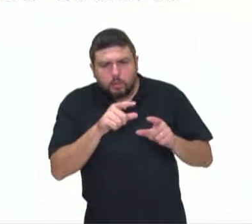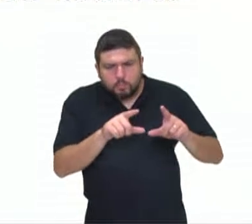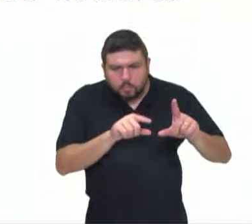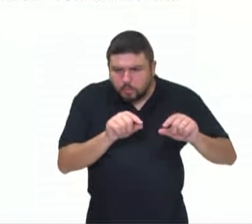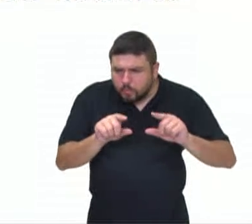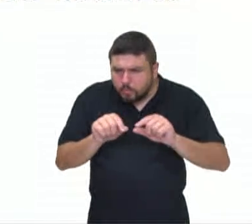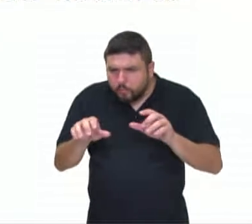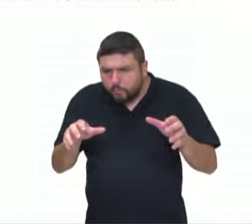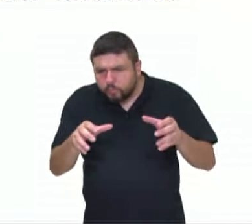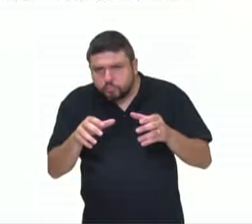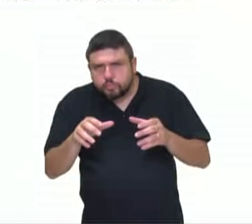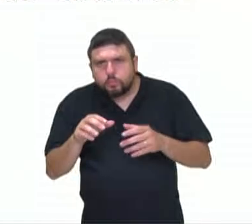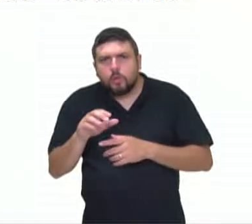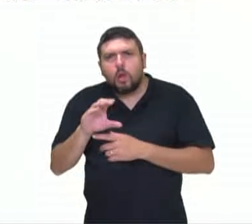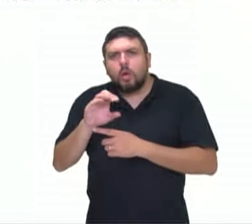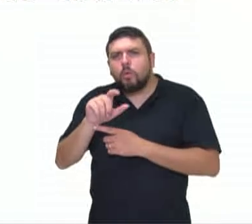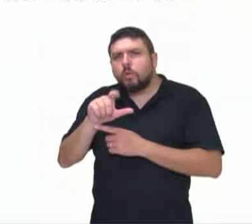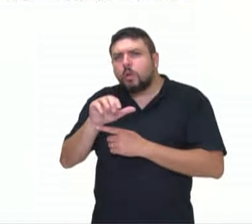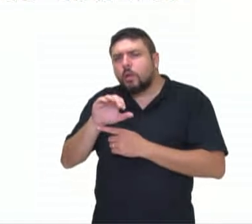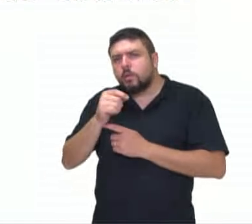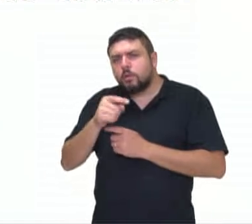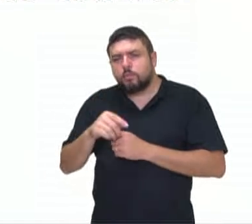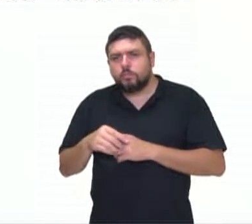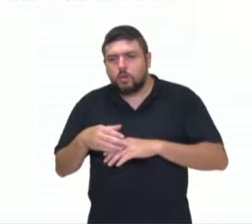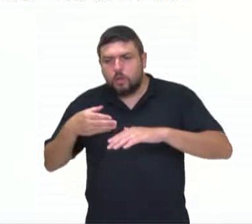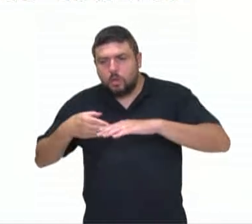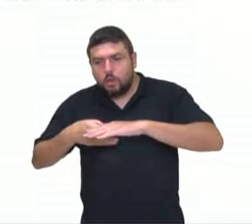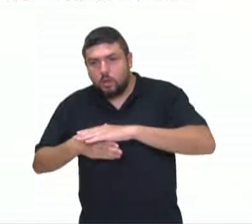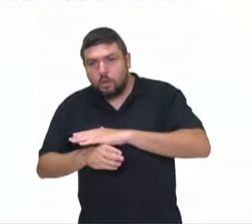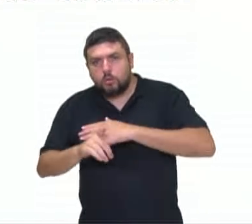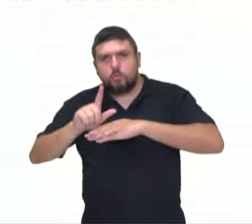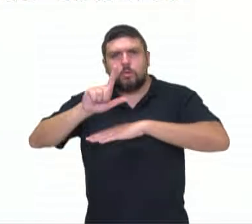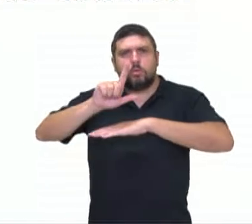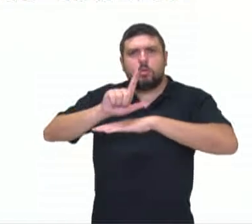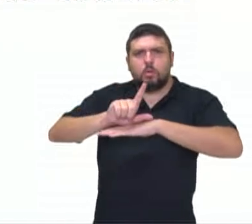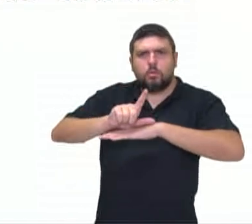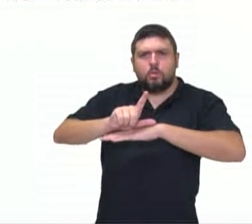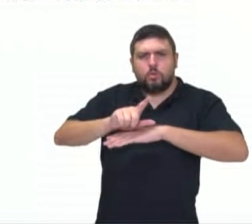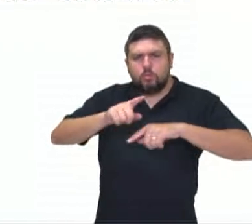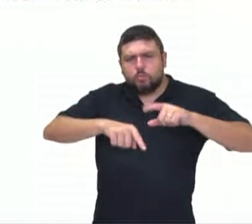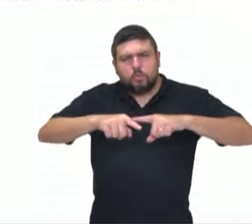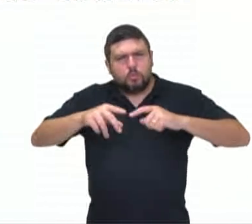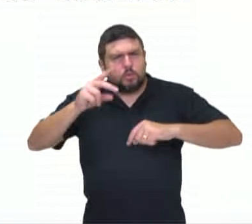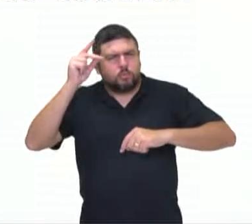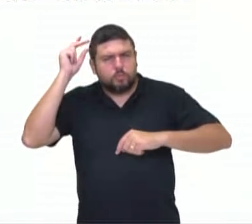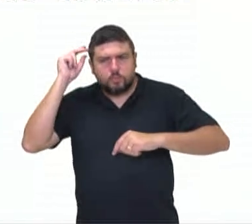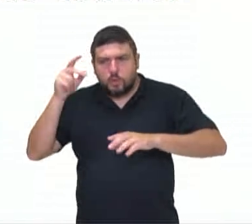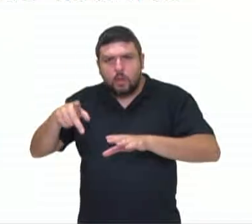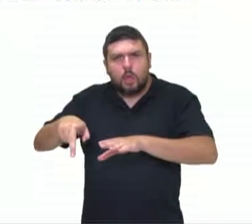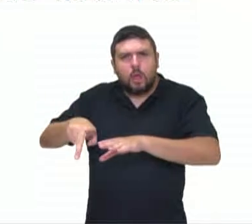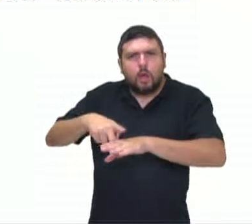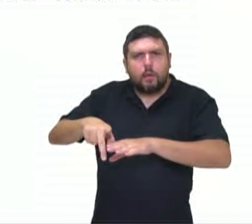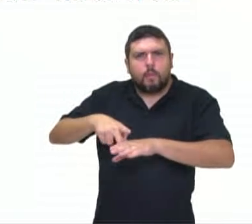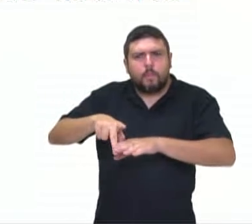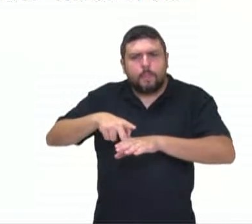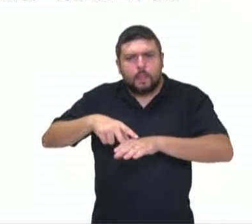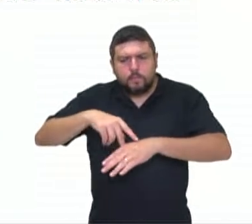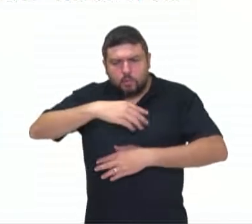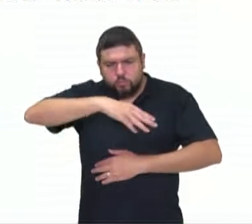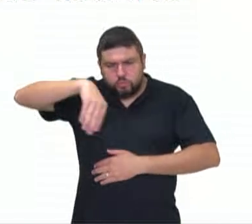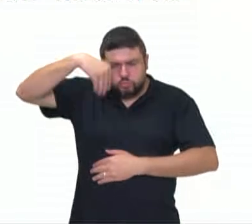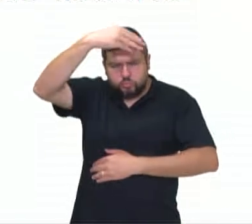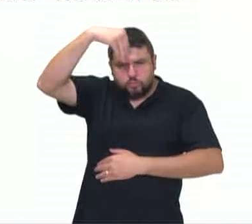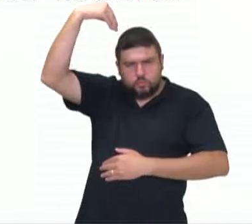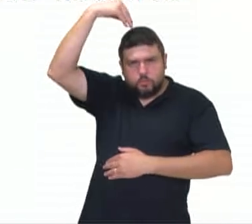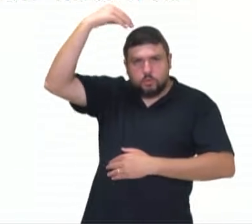de antiguidades e se encanta pelo pé de uma múmia. Pede para comprá-lo, mas o vendedor o adverte de que não